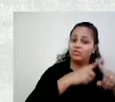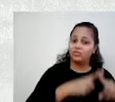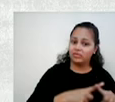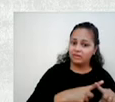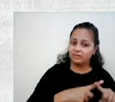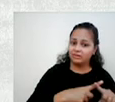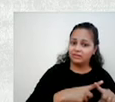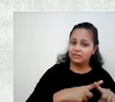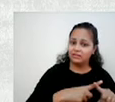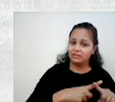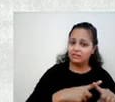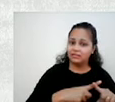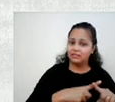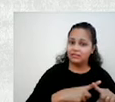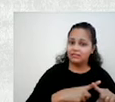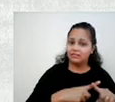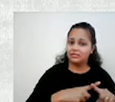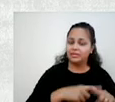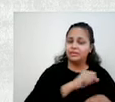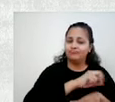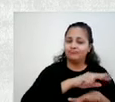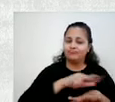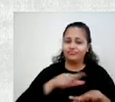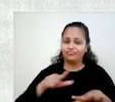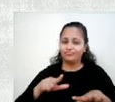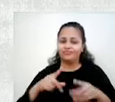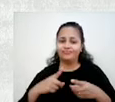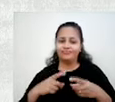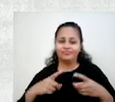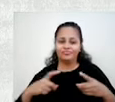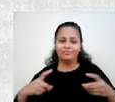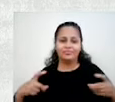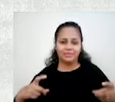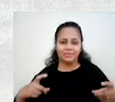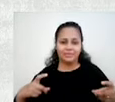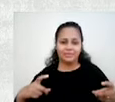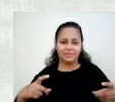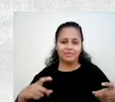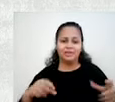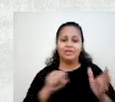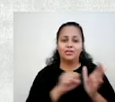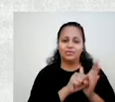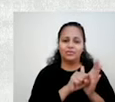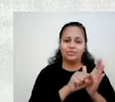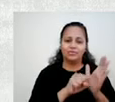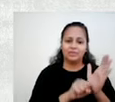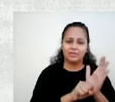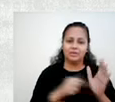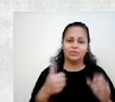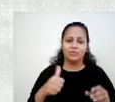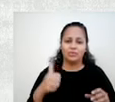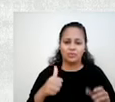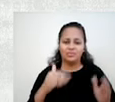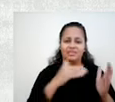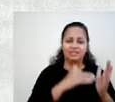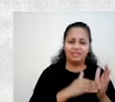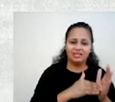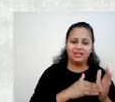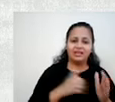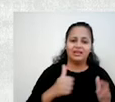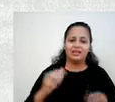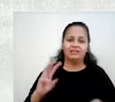Cruzadas, a série de ataques que se iniciou no século XI e durou, até o século